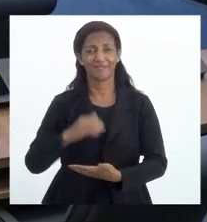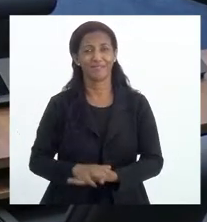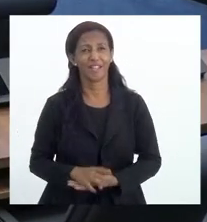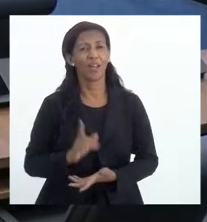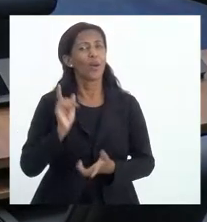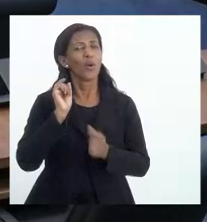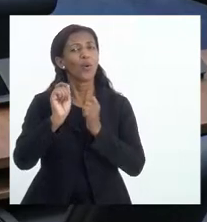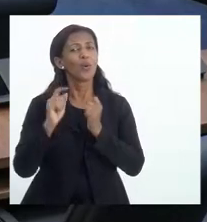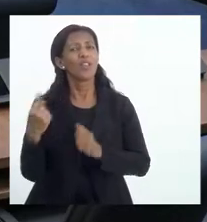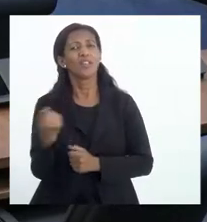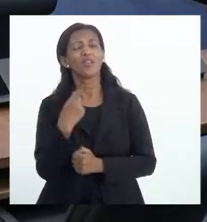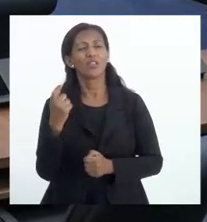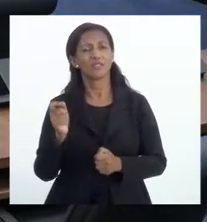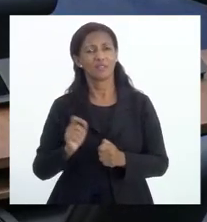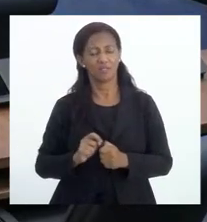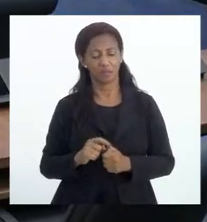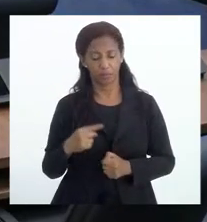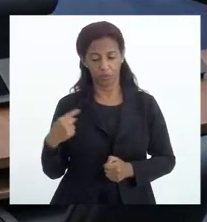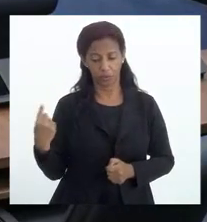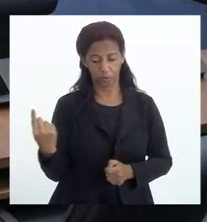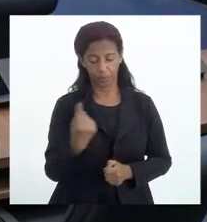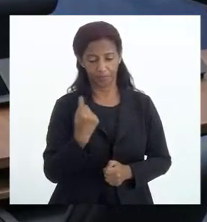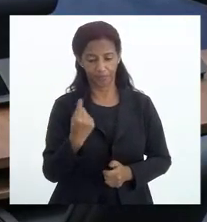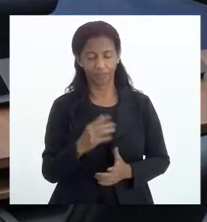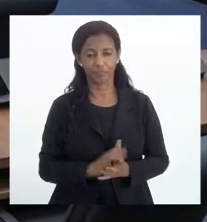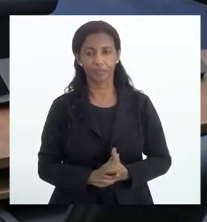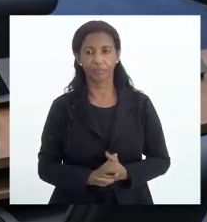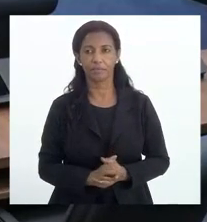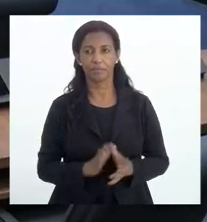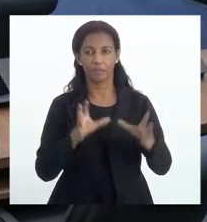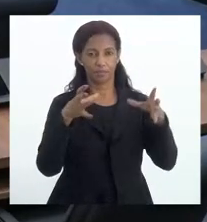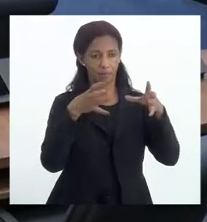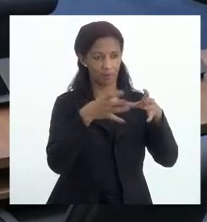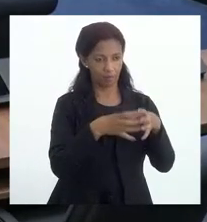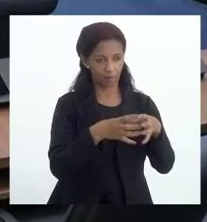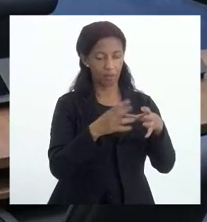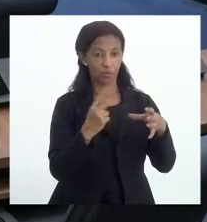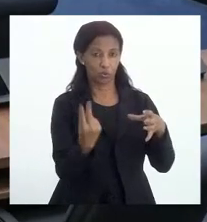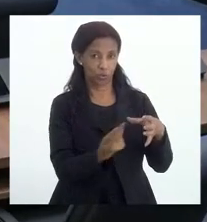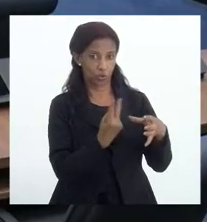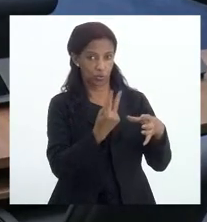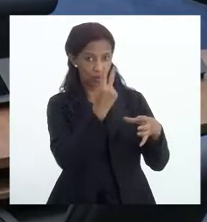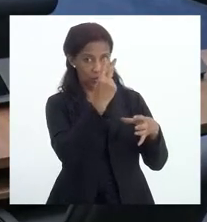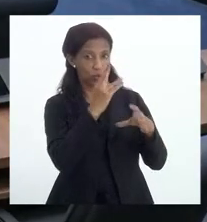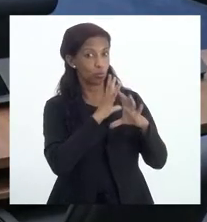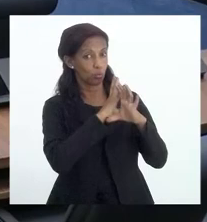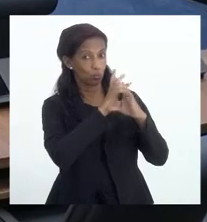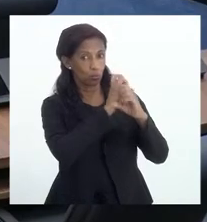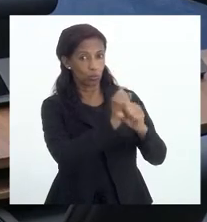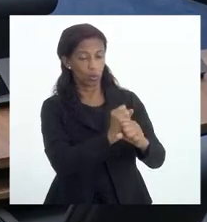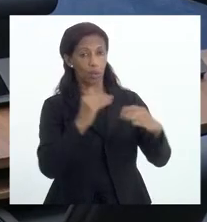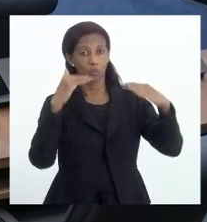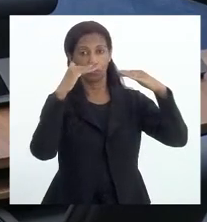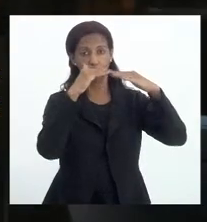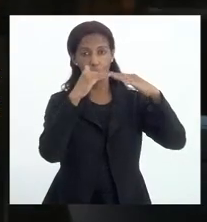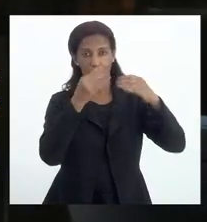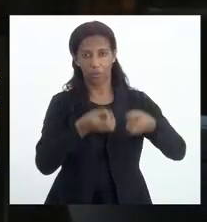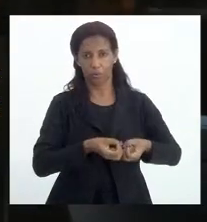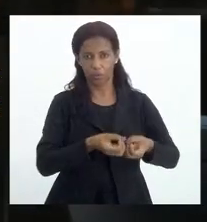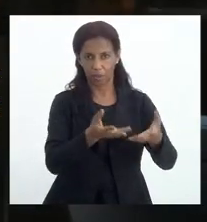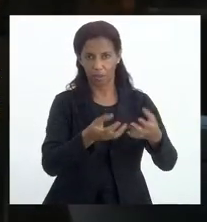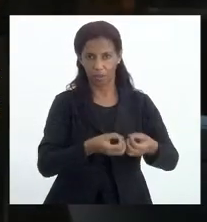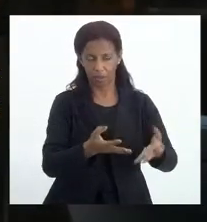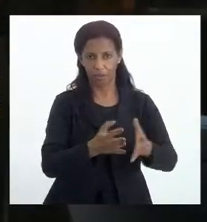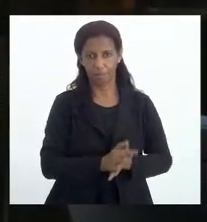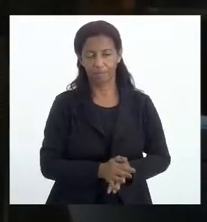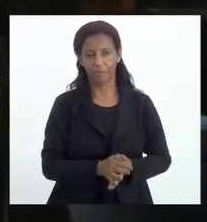nós fizemos? Nós pegamos esses valores, o valor total do teto de gastos,